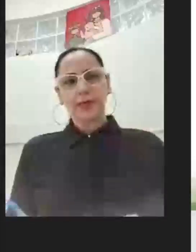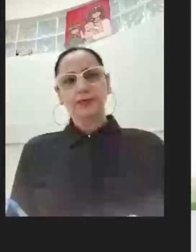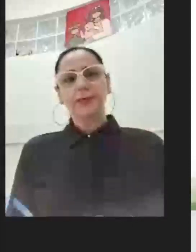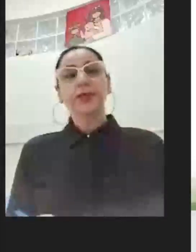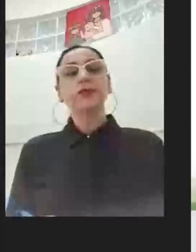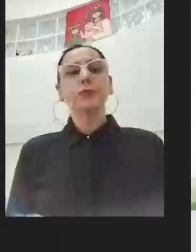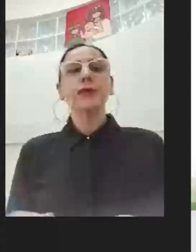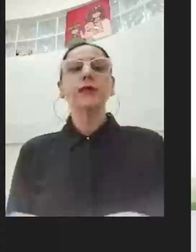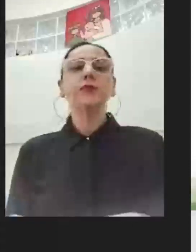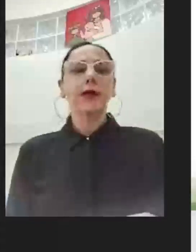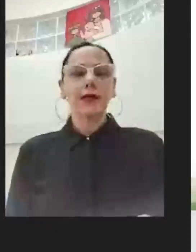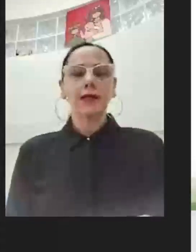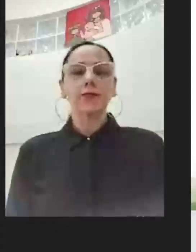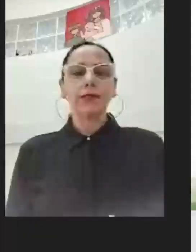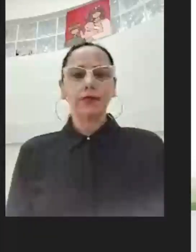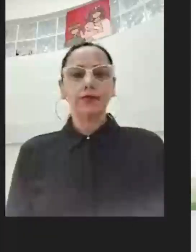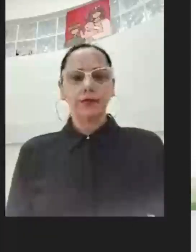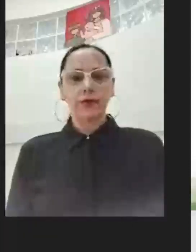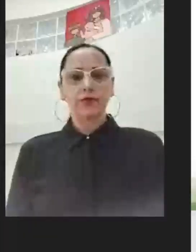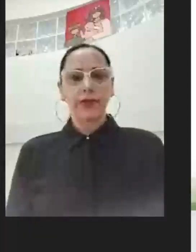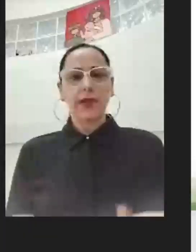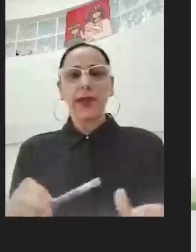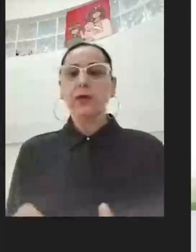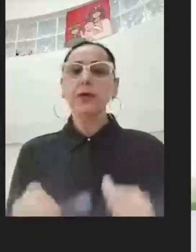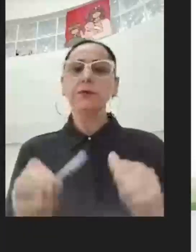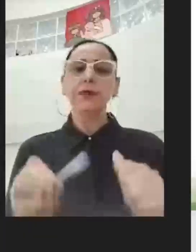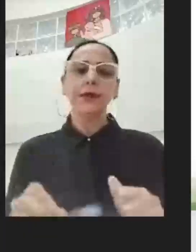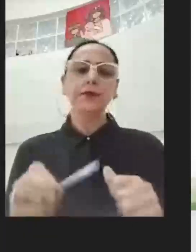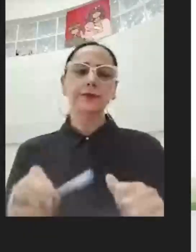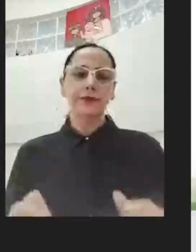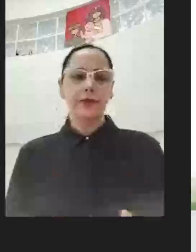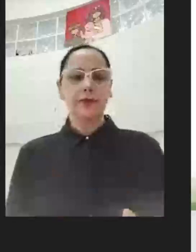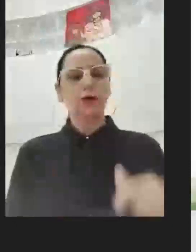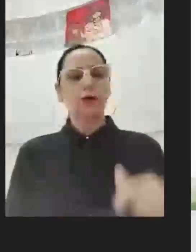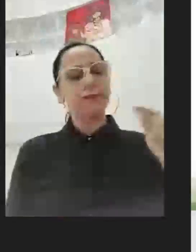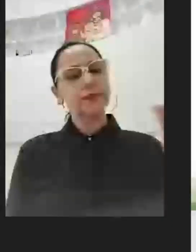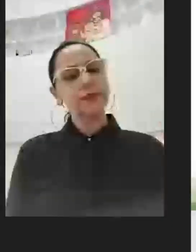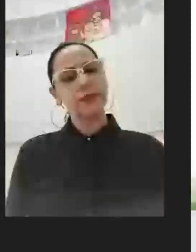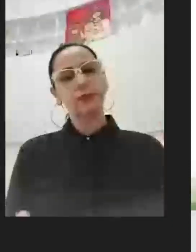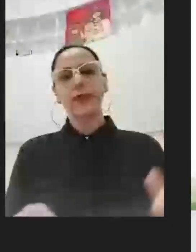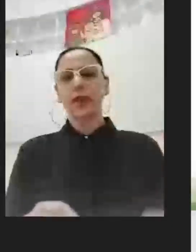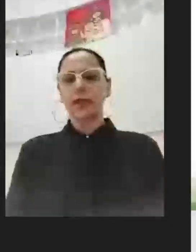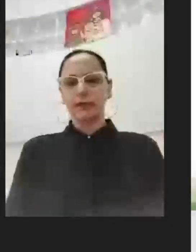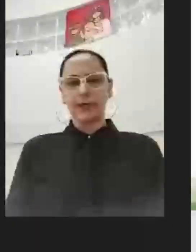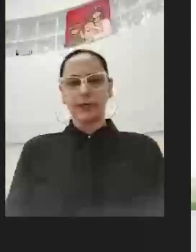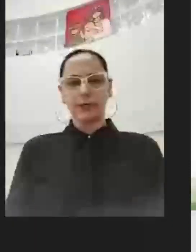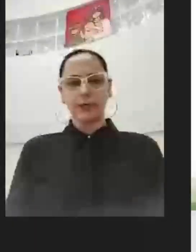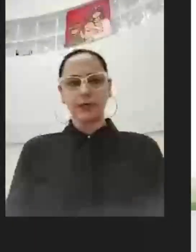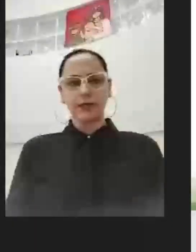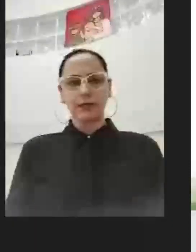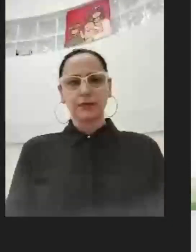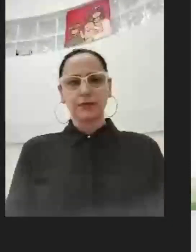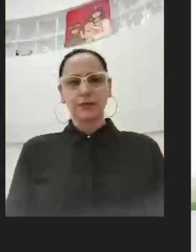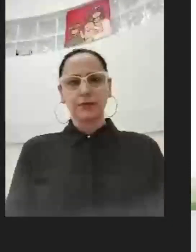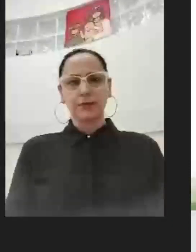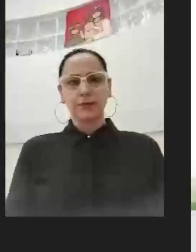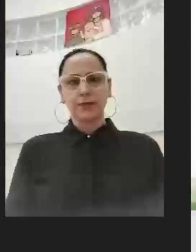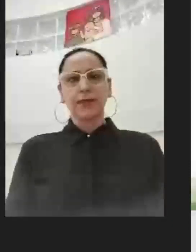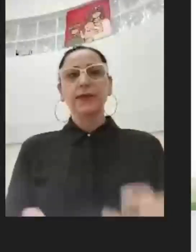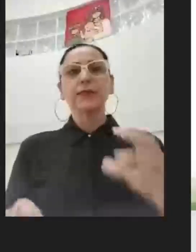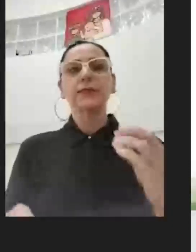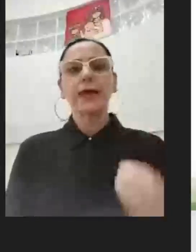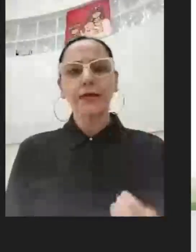Escuta essa mãe. Explica com carinho, olhando nos olhos dela. É um ambiente diferente, é o bebezinho dela que vai nascer.